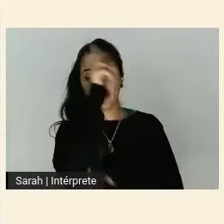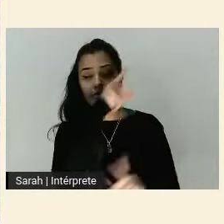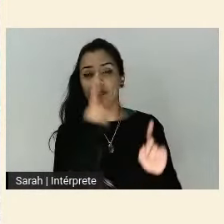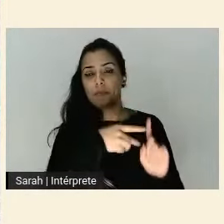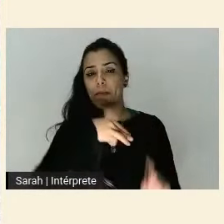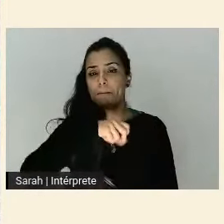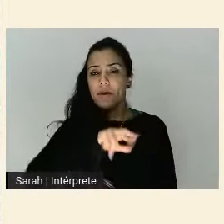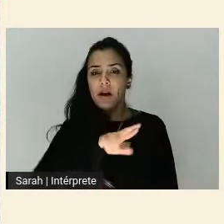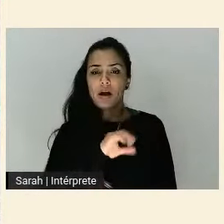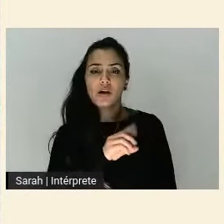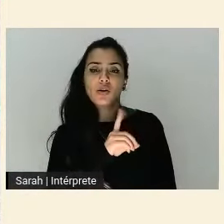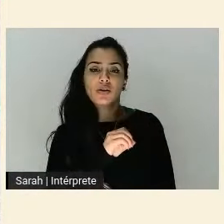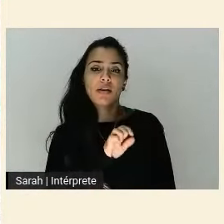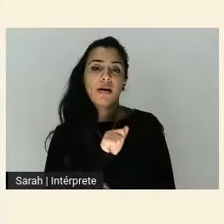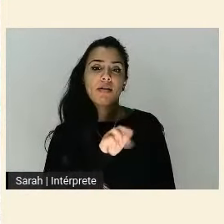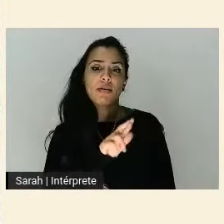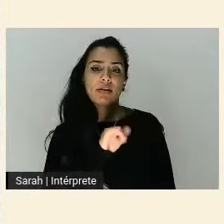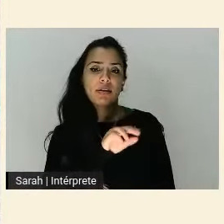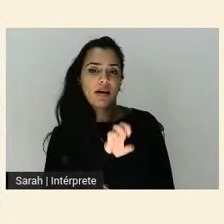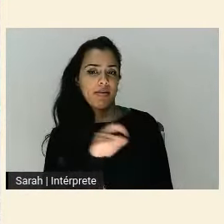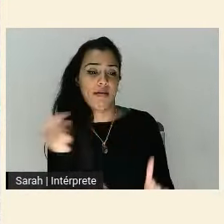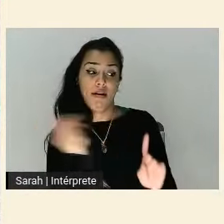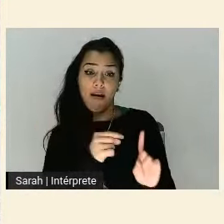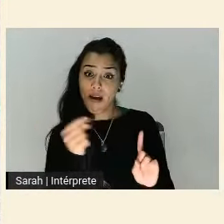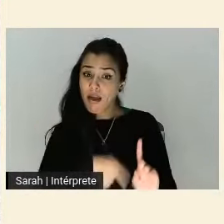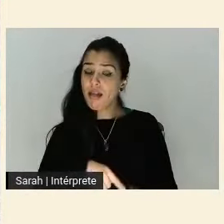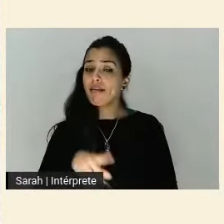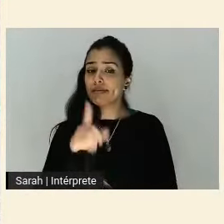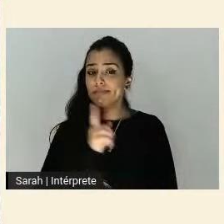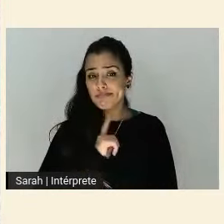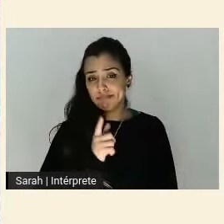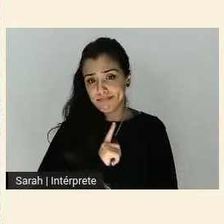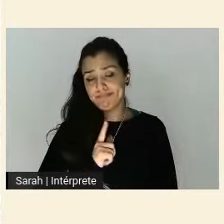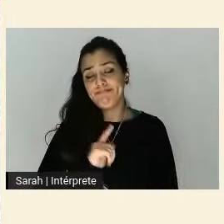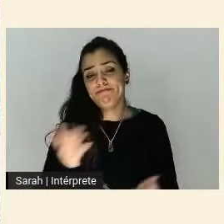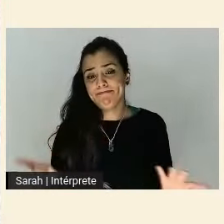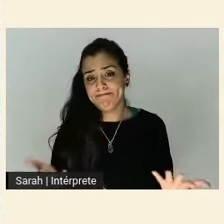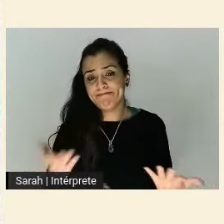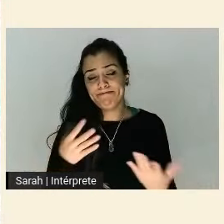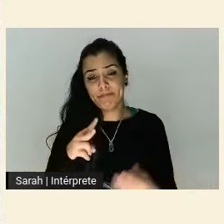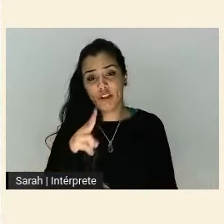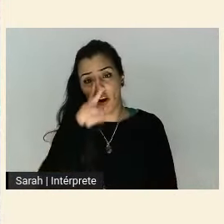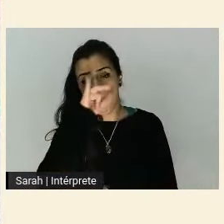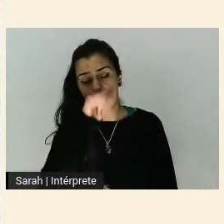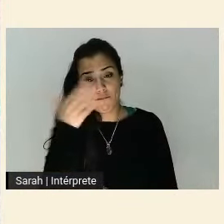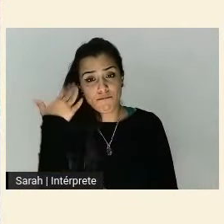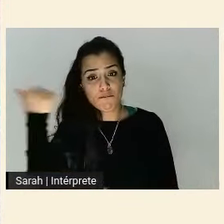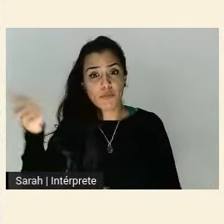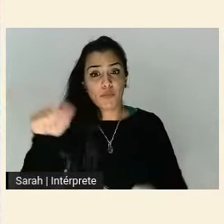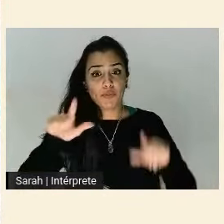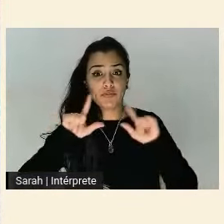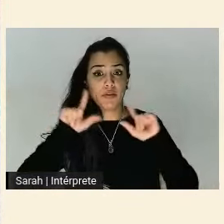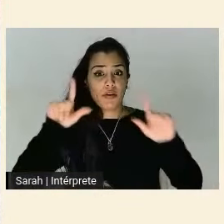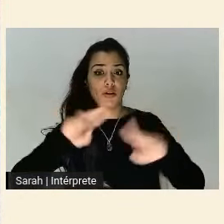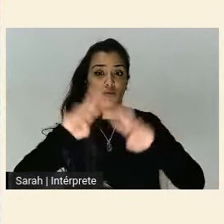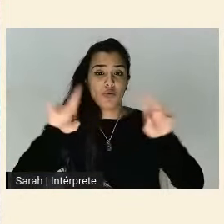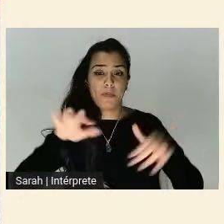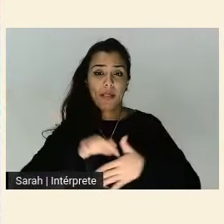cultura brasileira. Ele é, não é, alçado essa condição de grande líder, né,